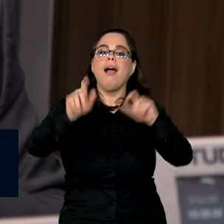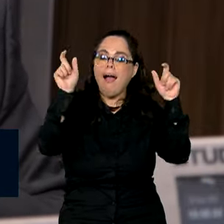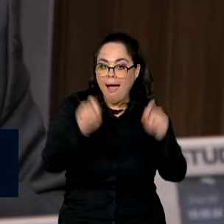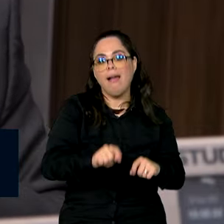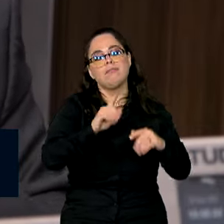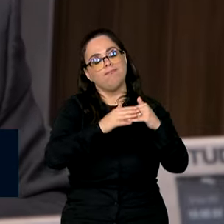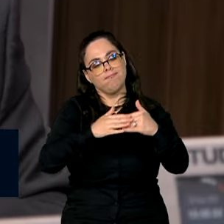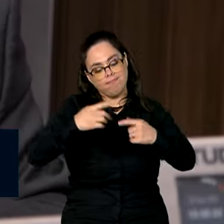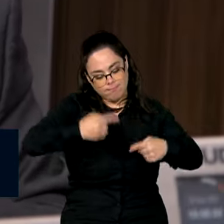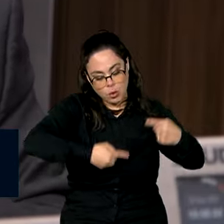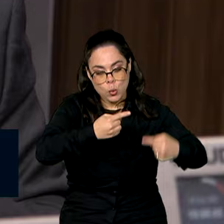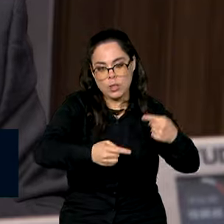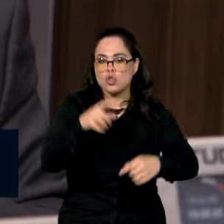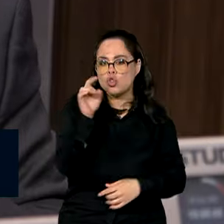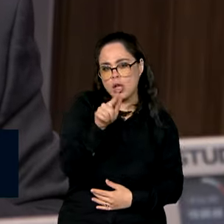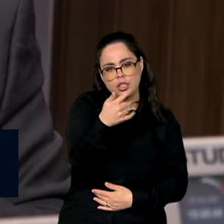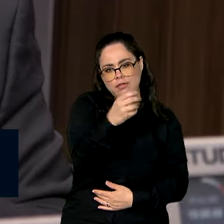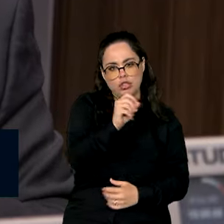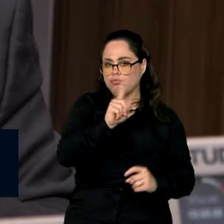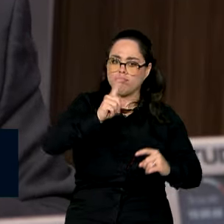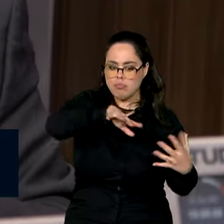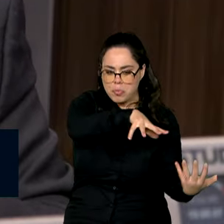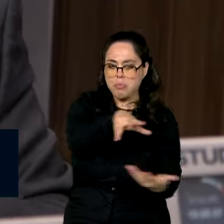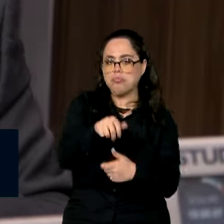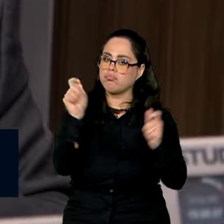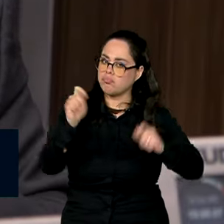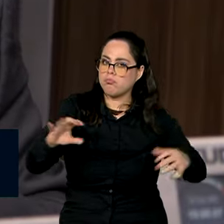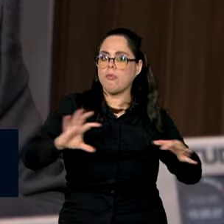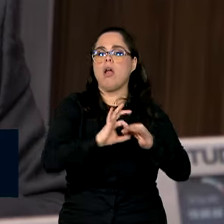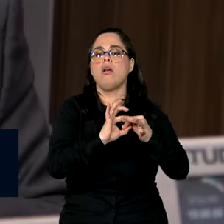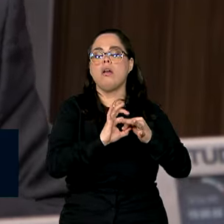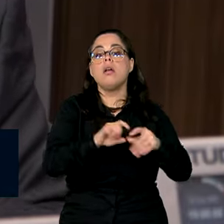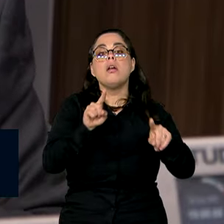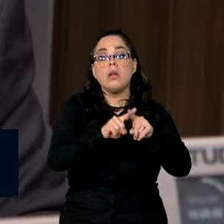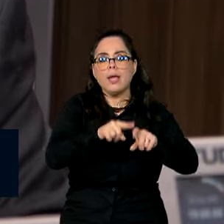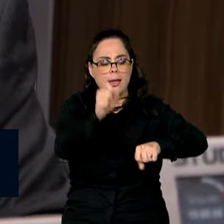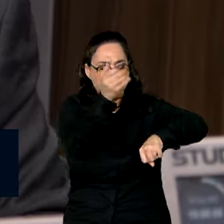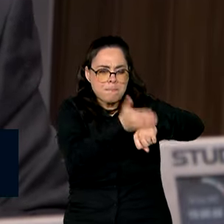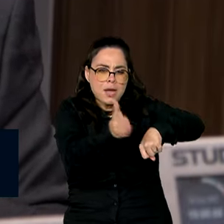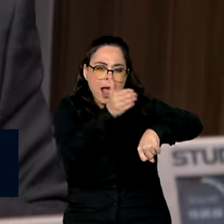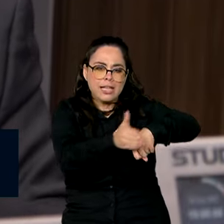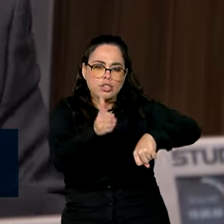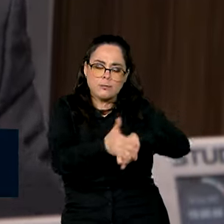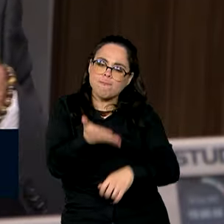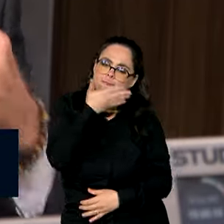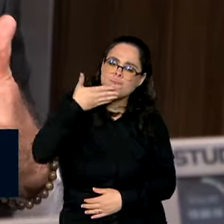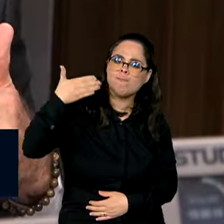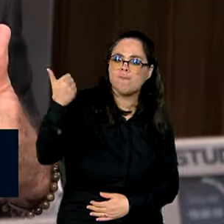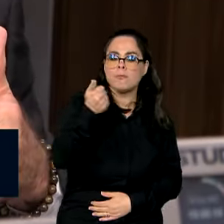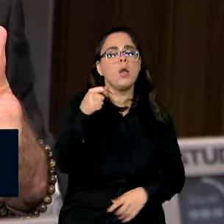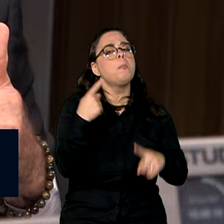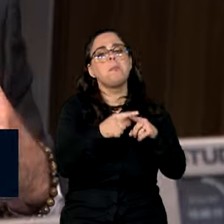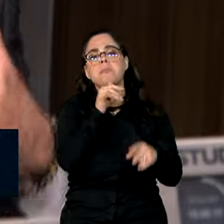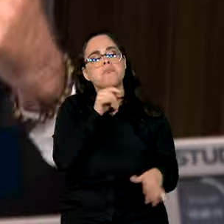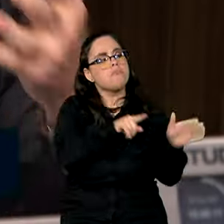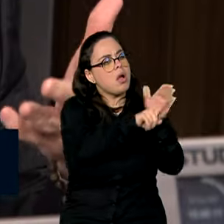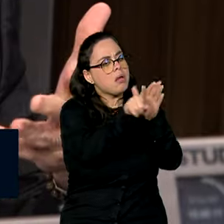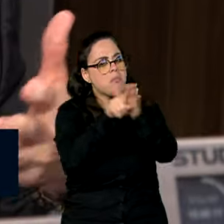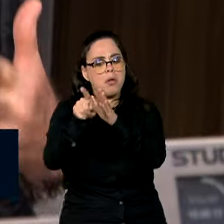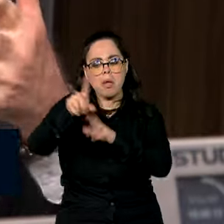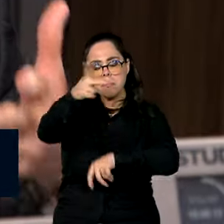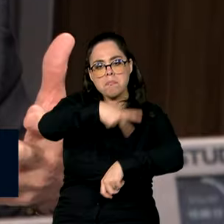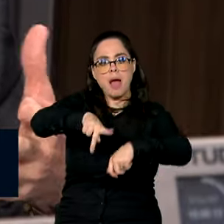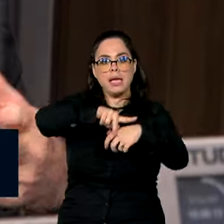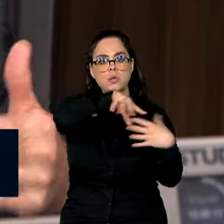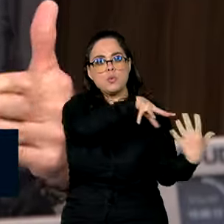é uma discussão muito intensa em cima de de boas práticas o que o mundo tem feito eh